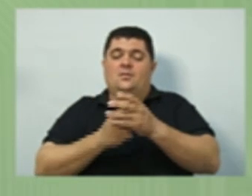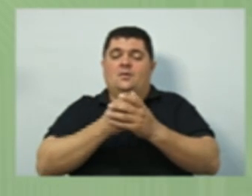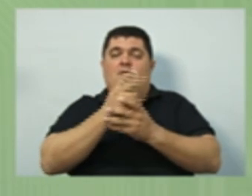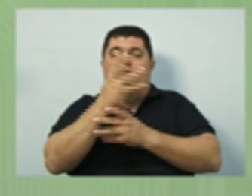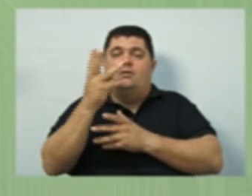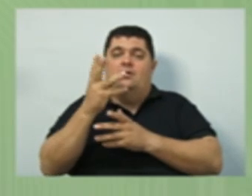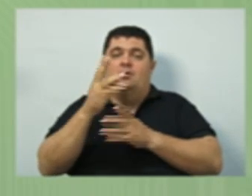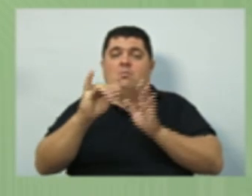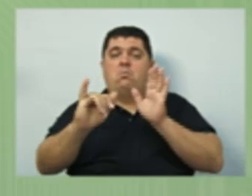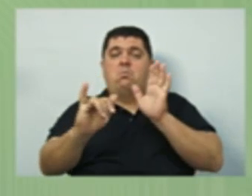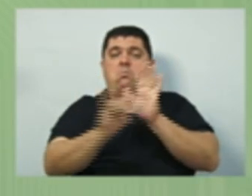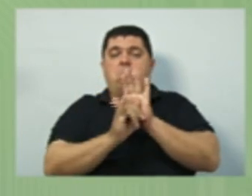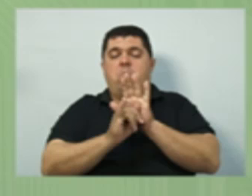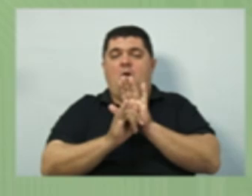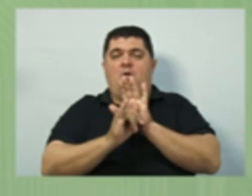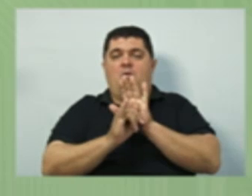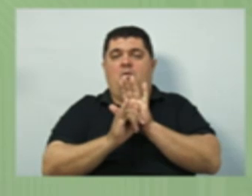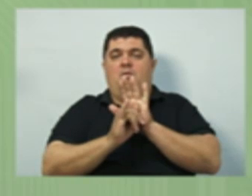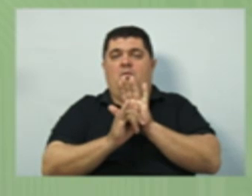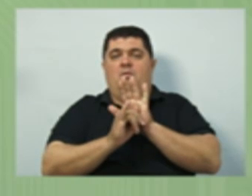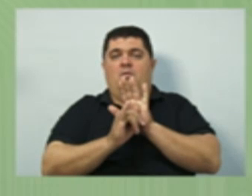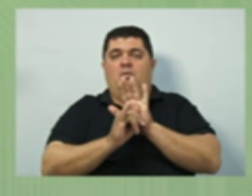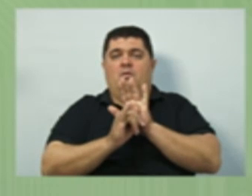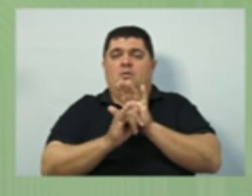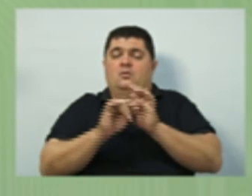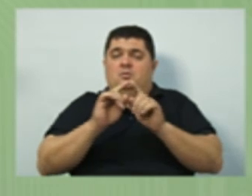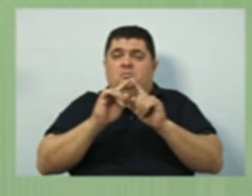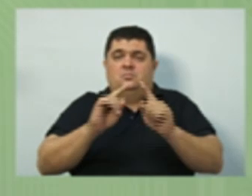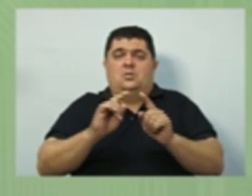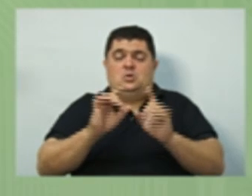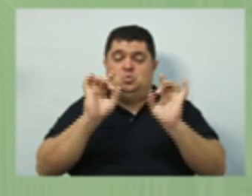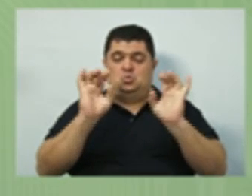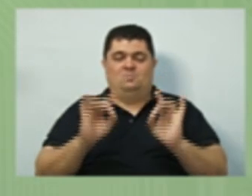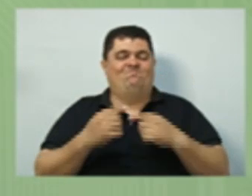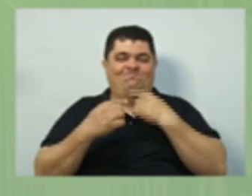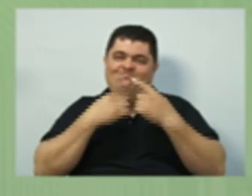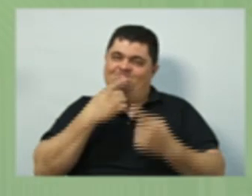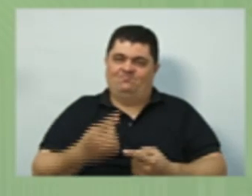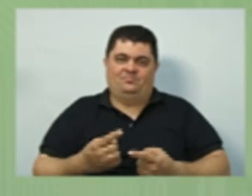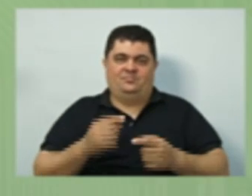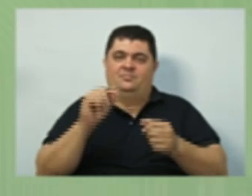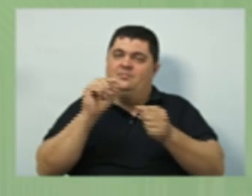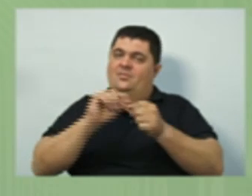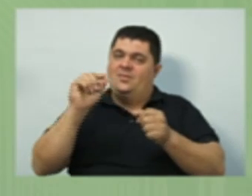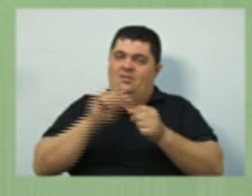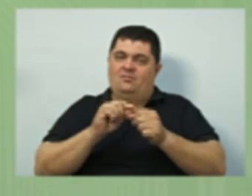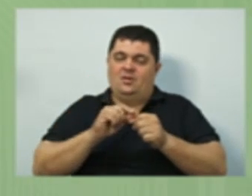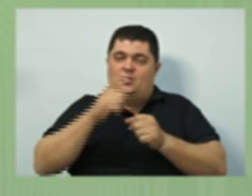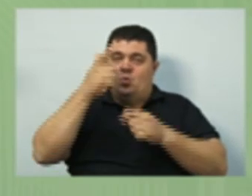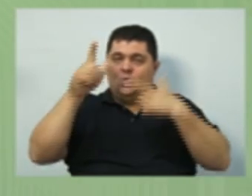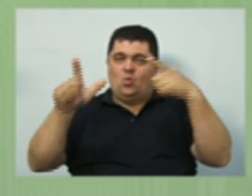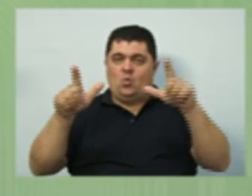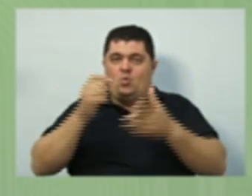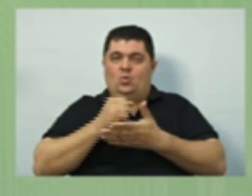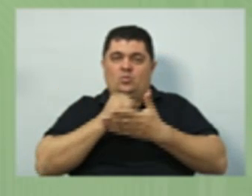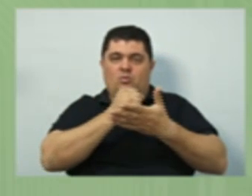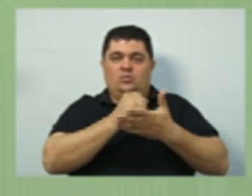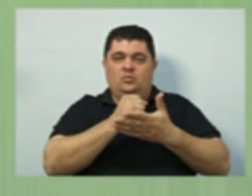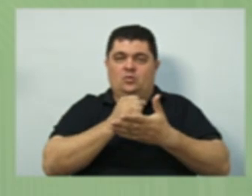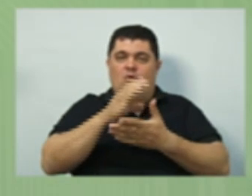sua identidade. Mas você não faz isso sozinho. Você faz isto com os outros, com